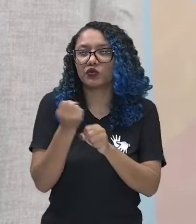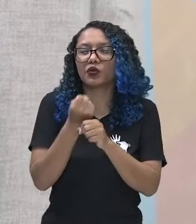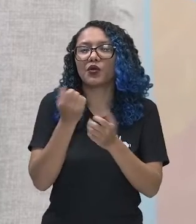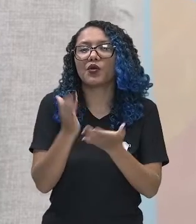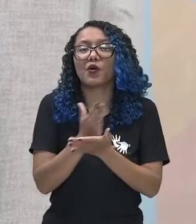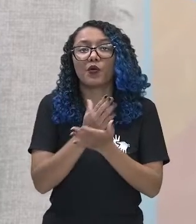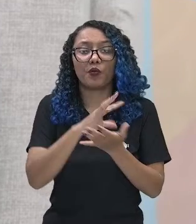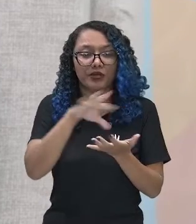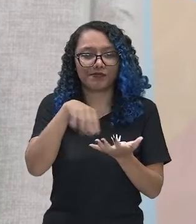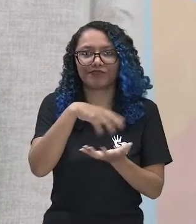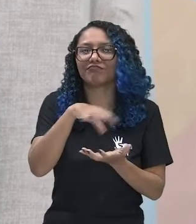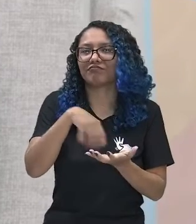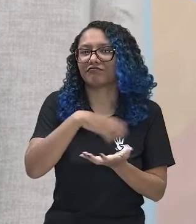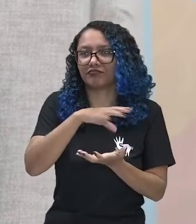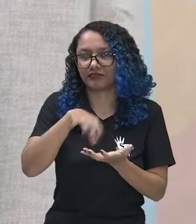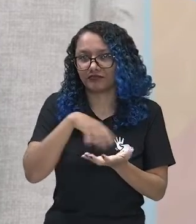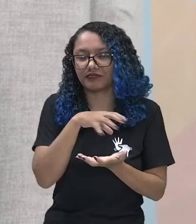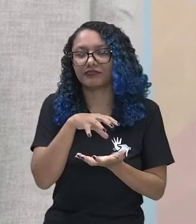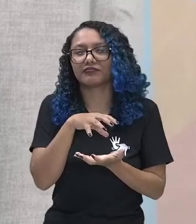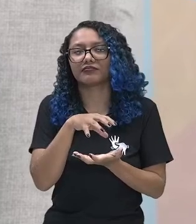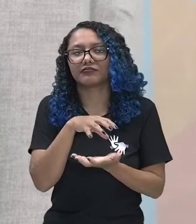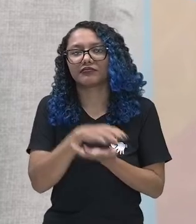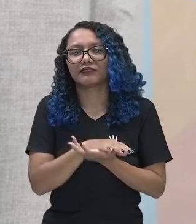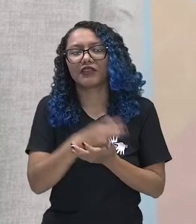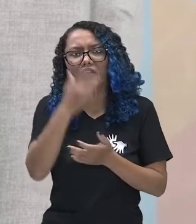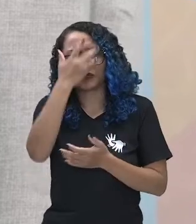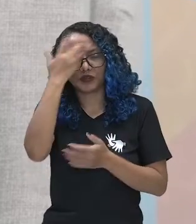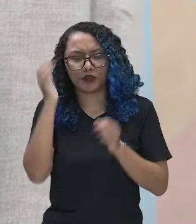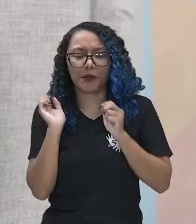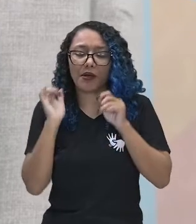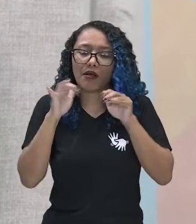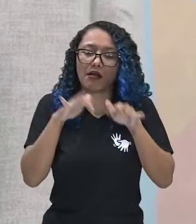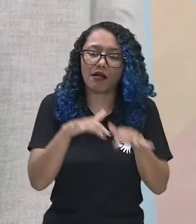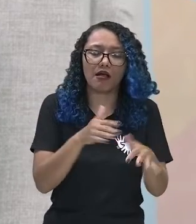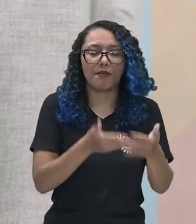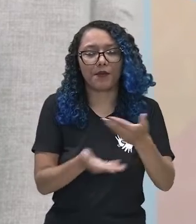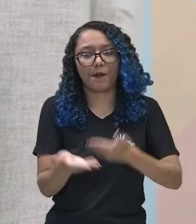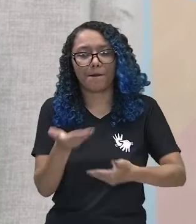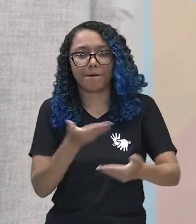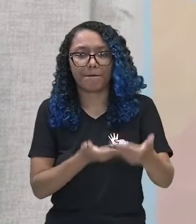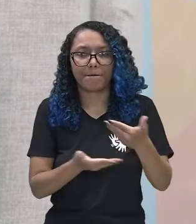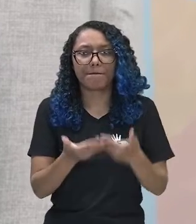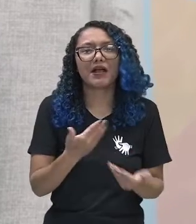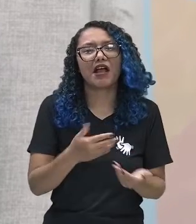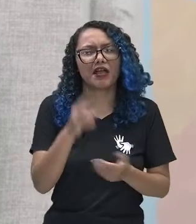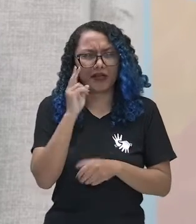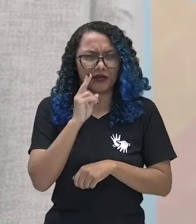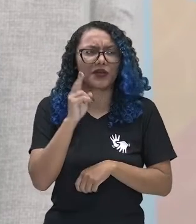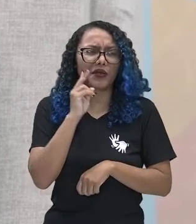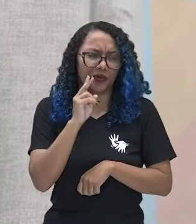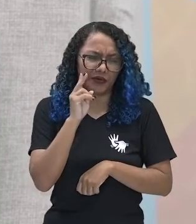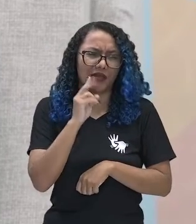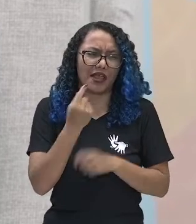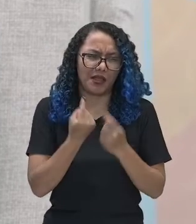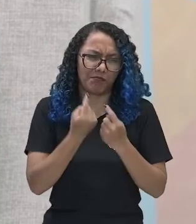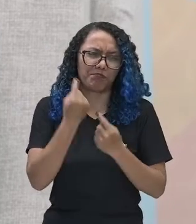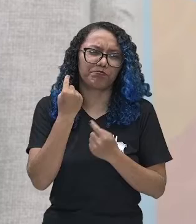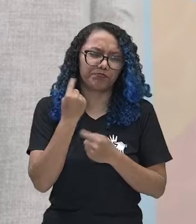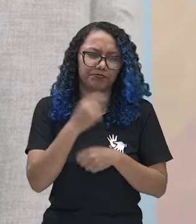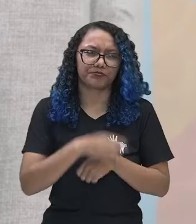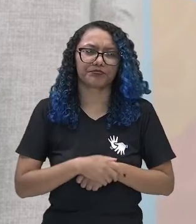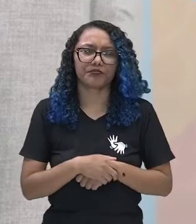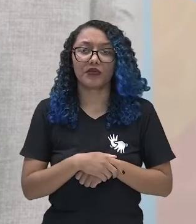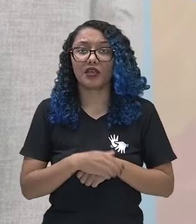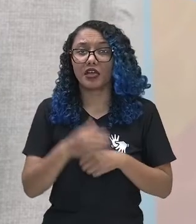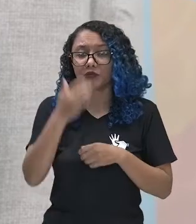algumas praças, né, para as pessoas se socializarem. Então, eu também tenho muita memória disso, das pessoas irem para essas